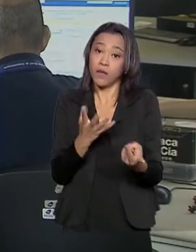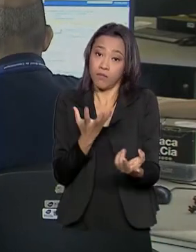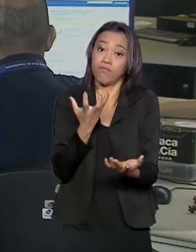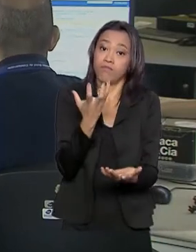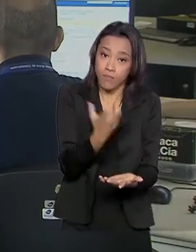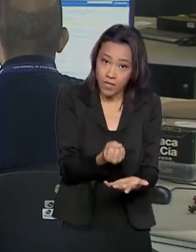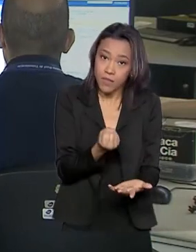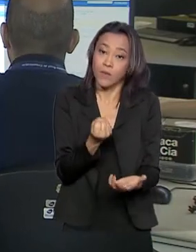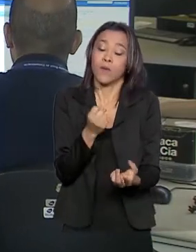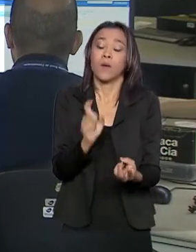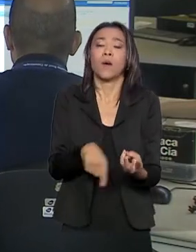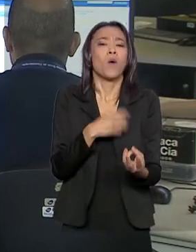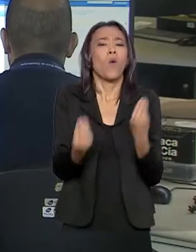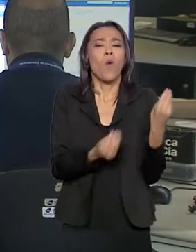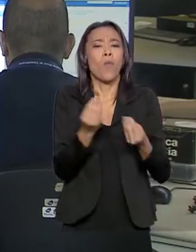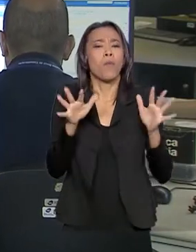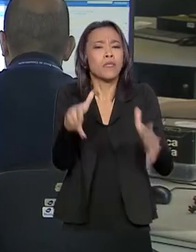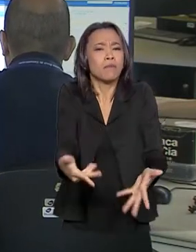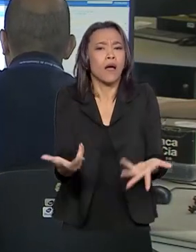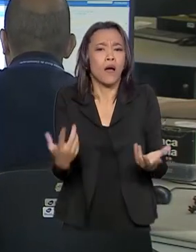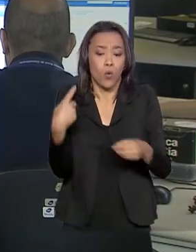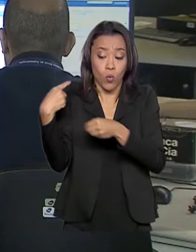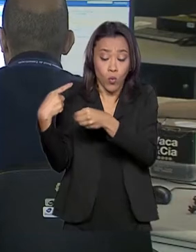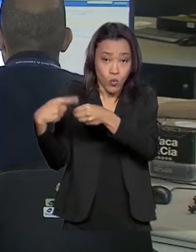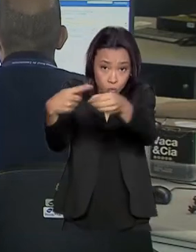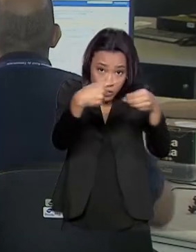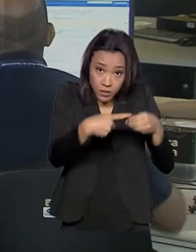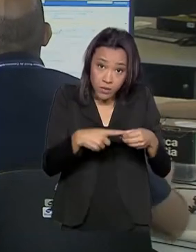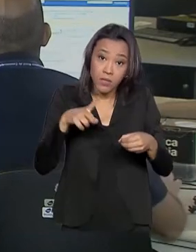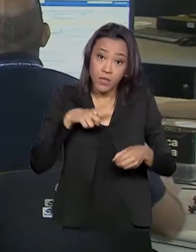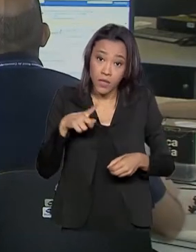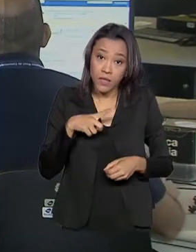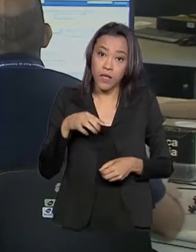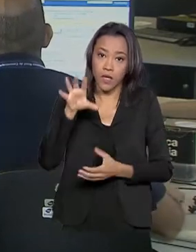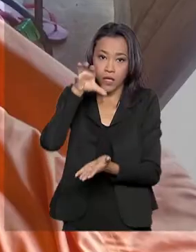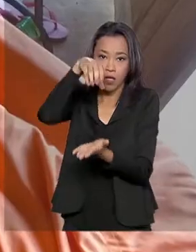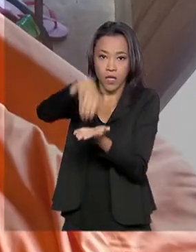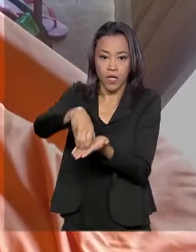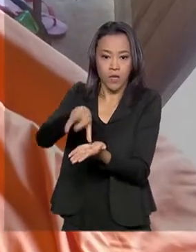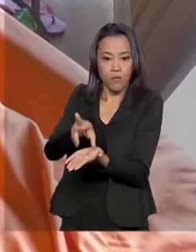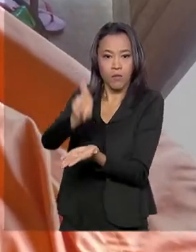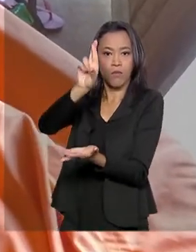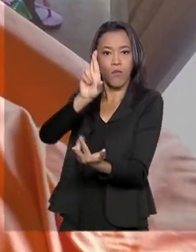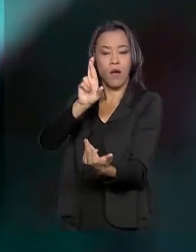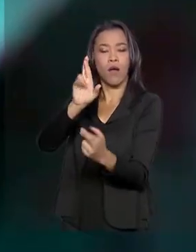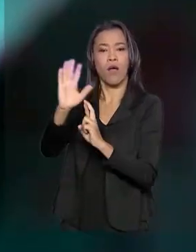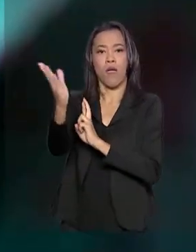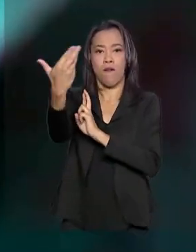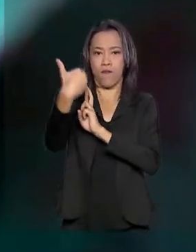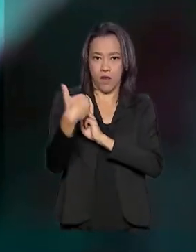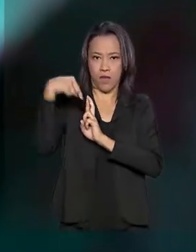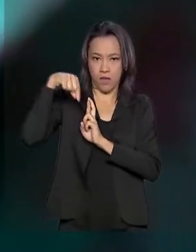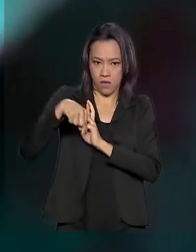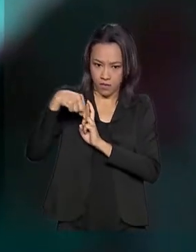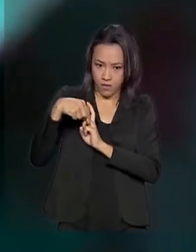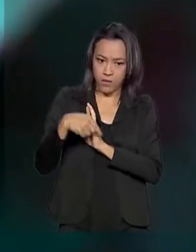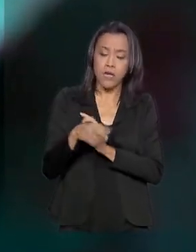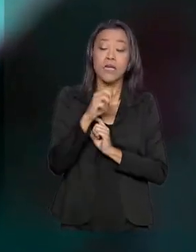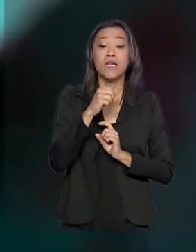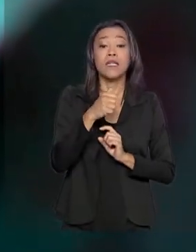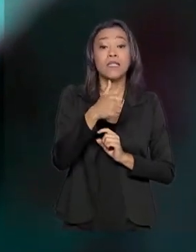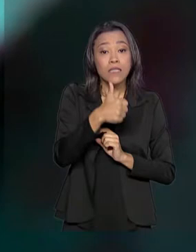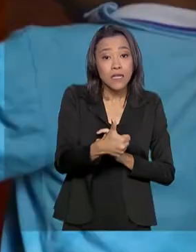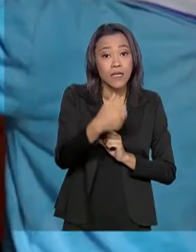programa. Para participar, o município tem que ter pelo menos um centro de referência de assistência social e no mínimo 140 pessoas